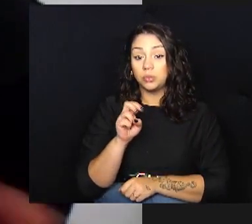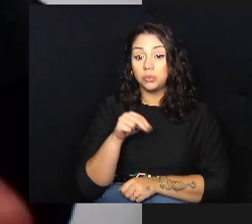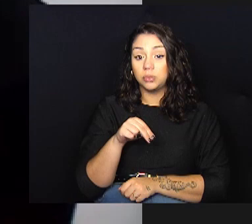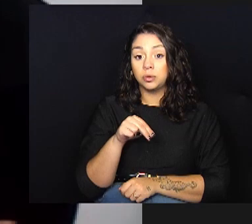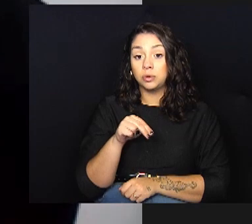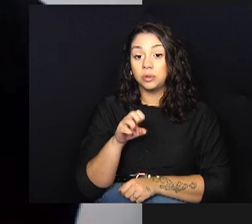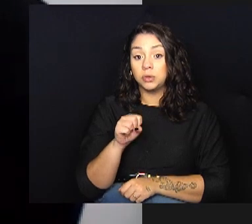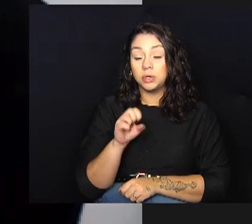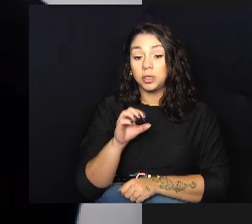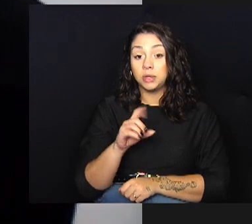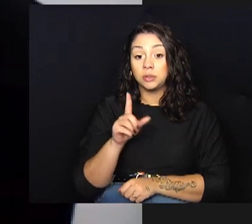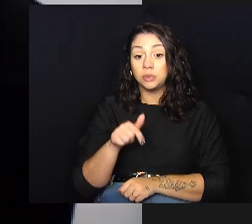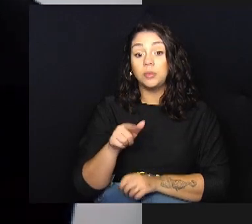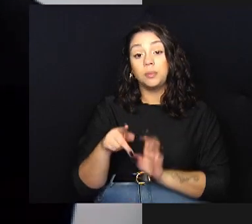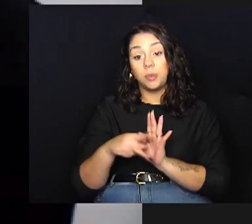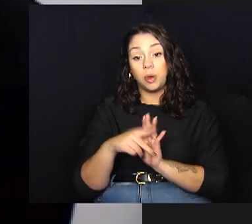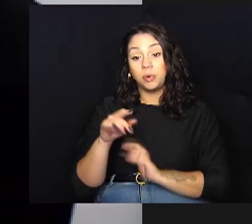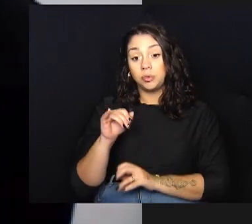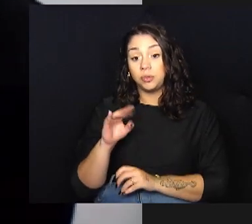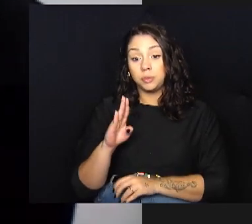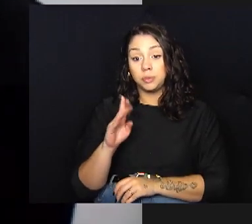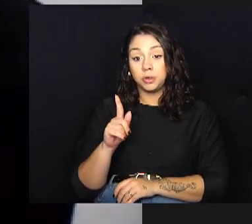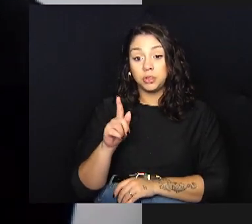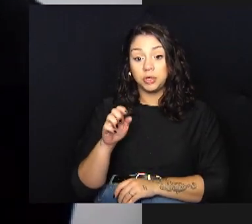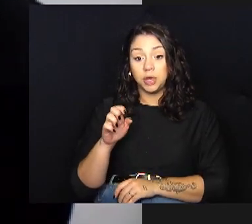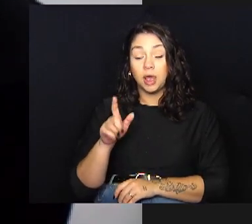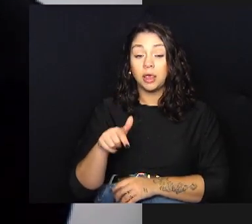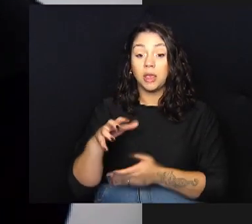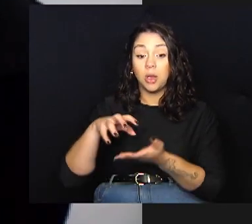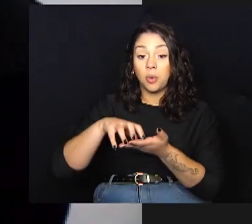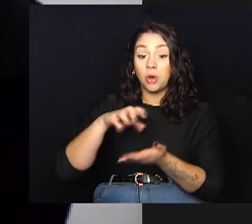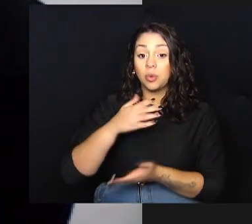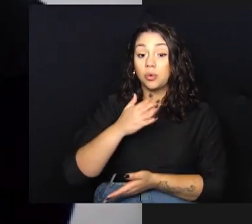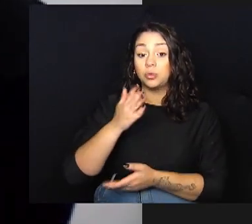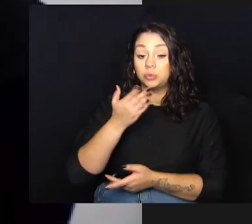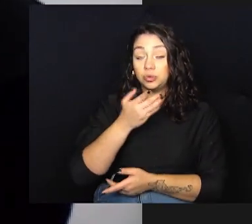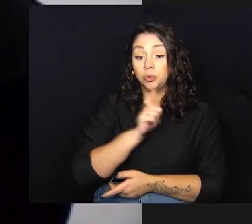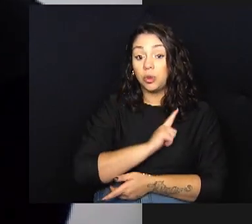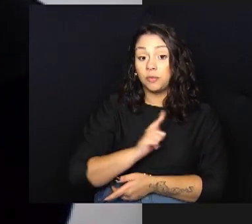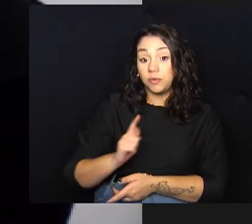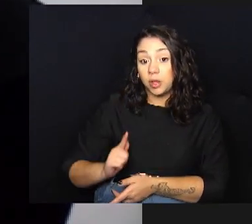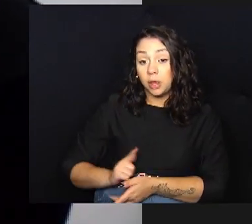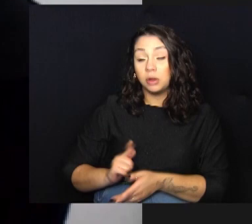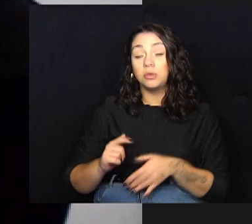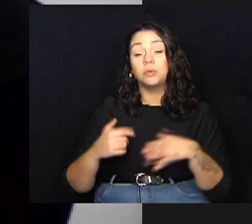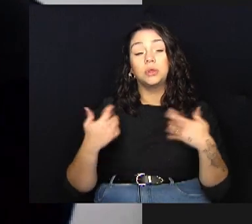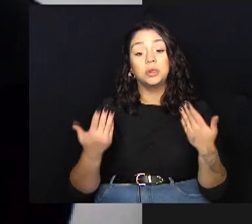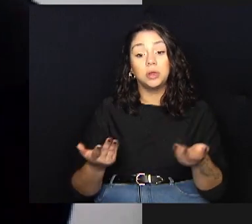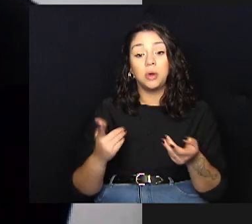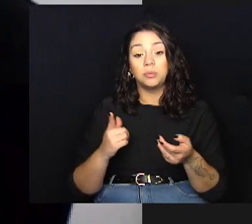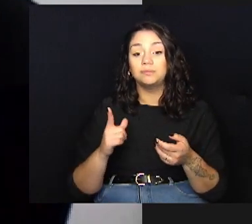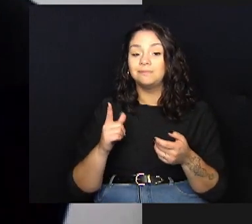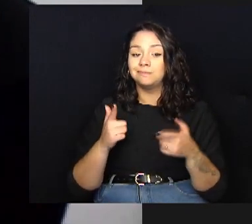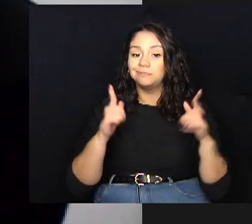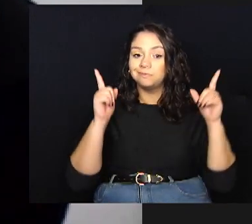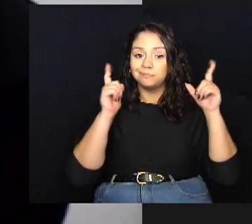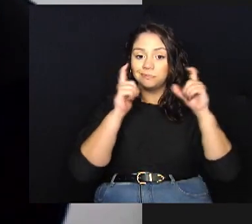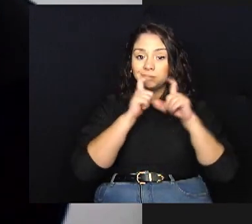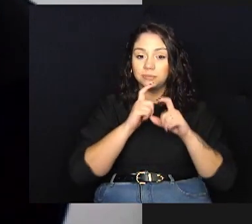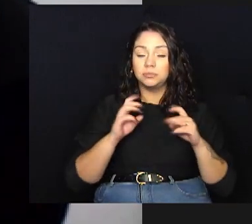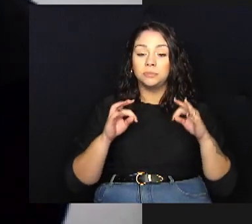que é um órgão de estado né então de certa maneira essas dificuldades todas